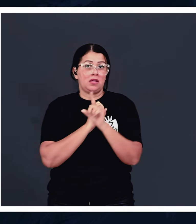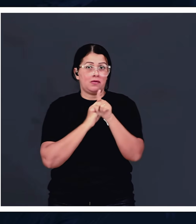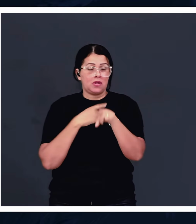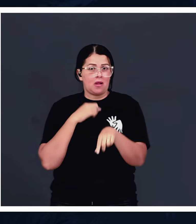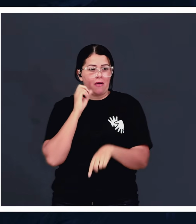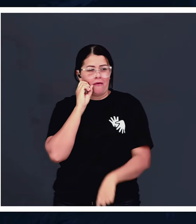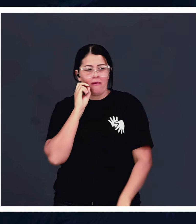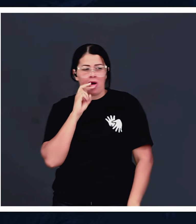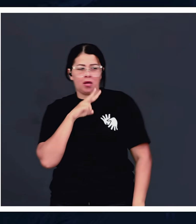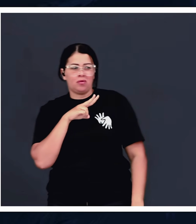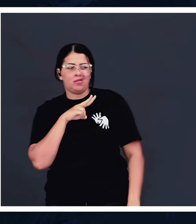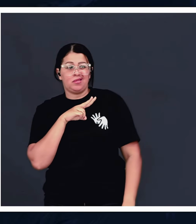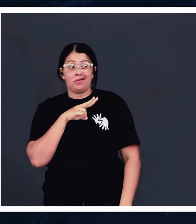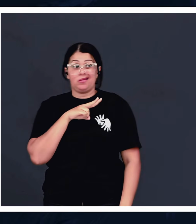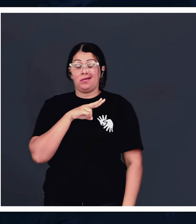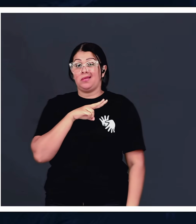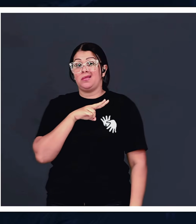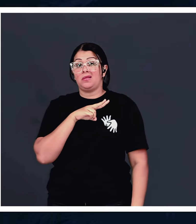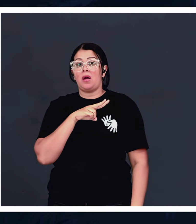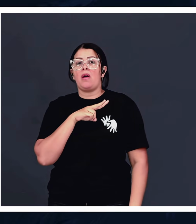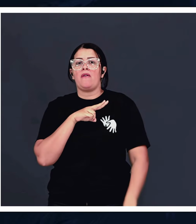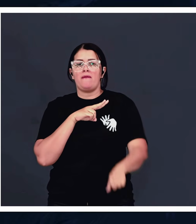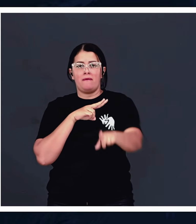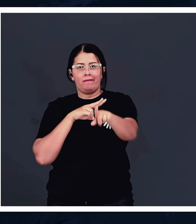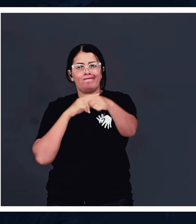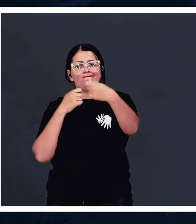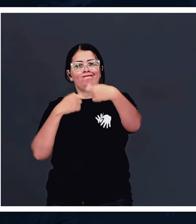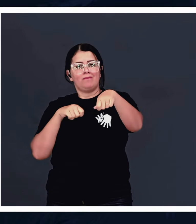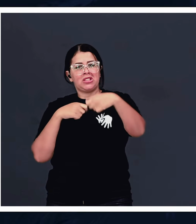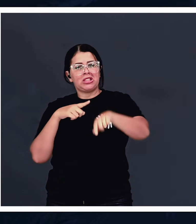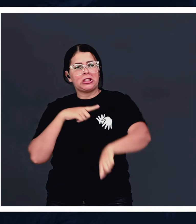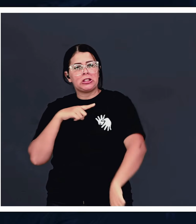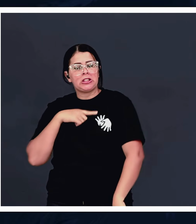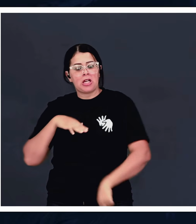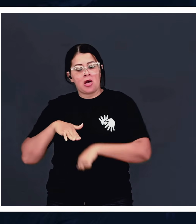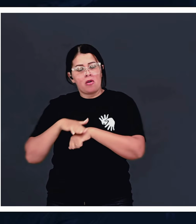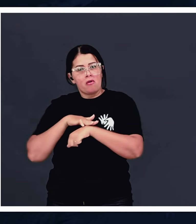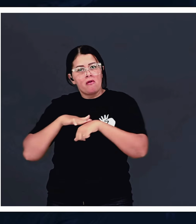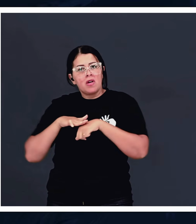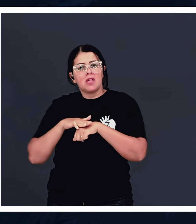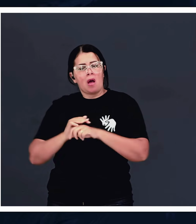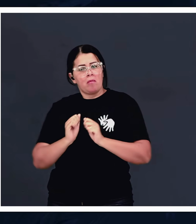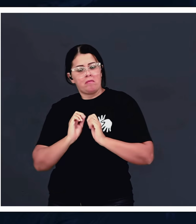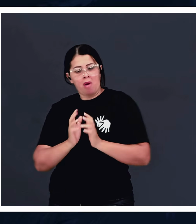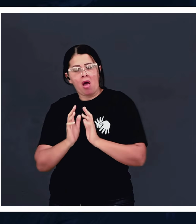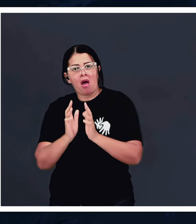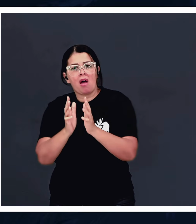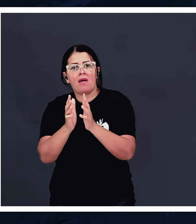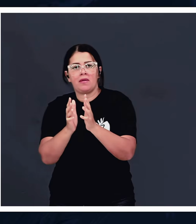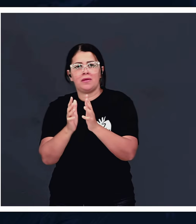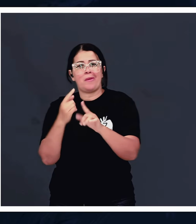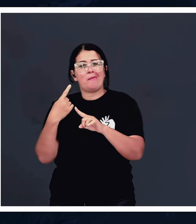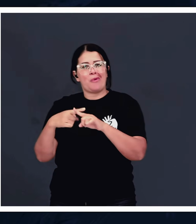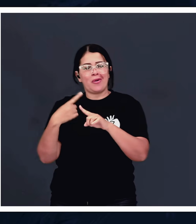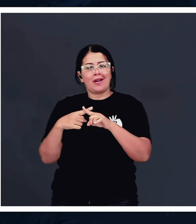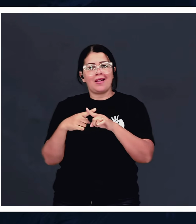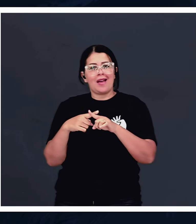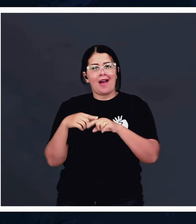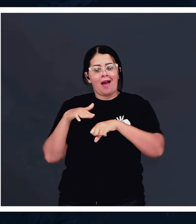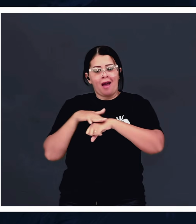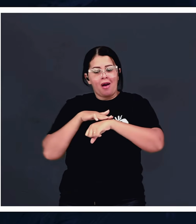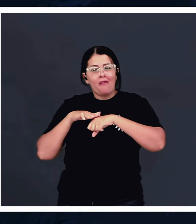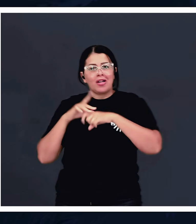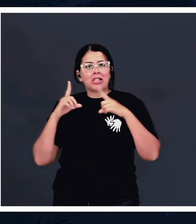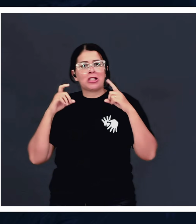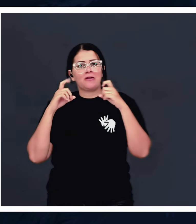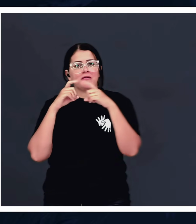que te incomoda, você precisa ter essas conversas difíceis. As conversas difíceis é que nos fazem